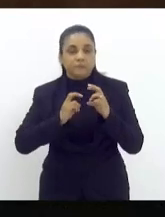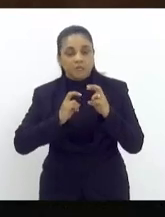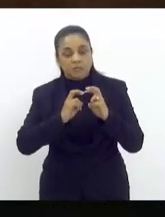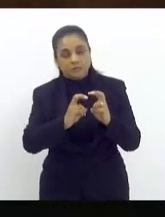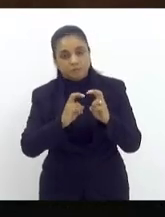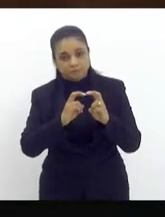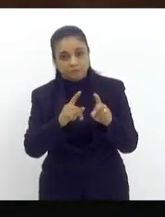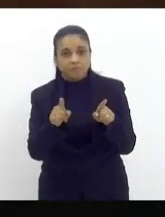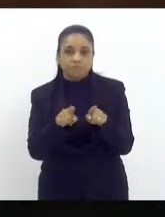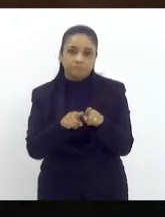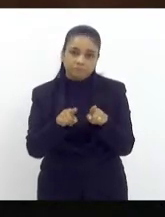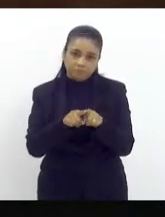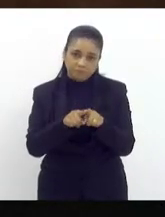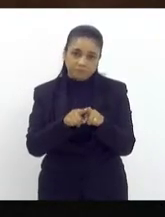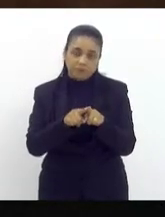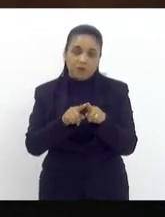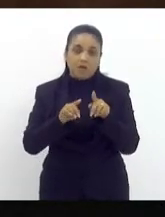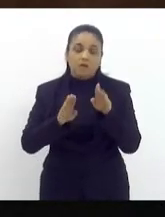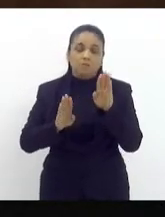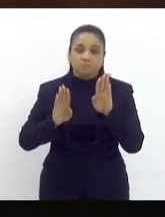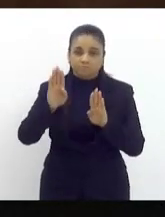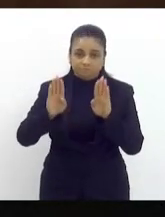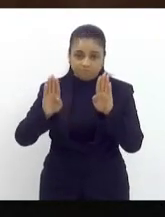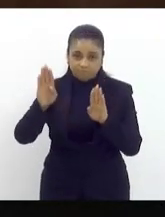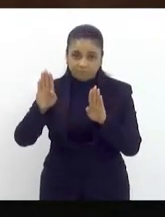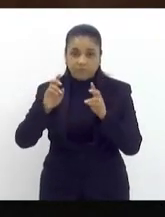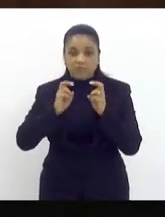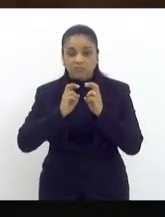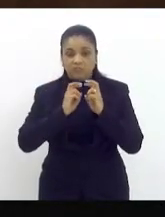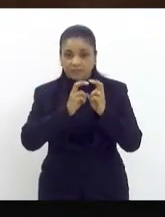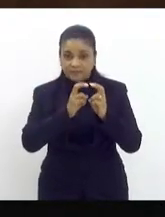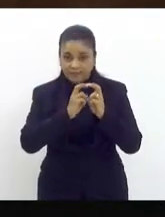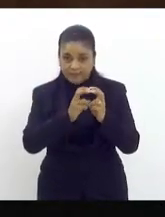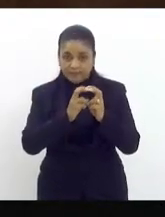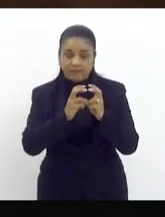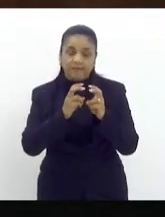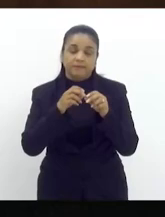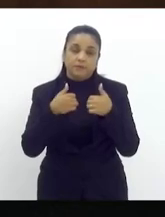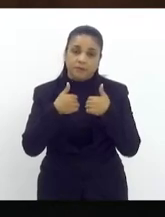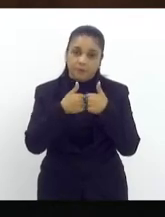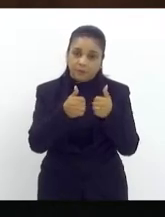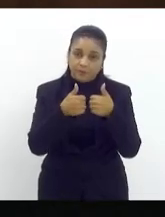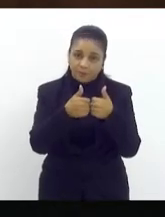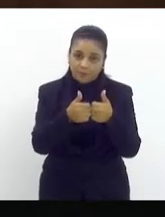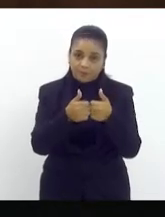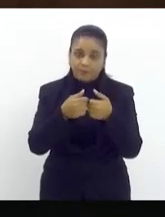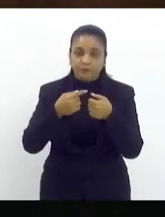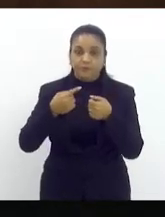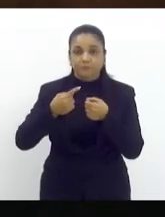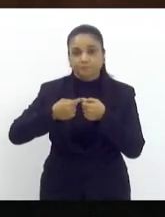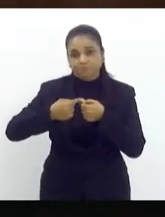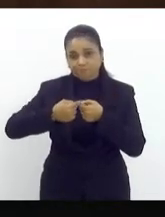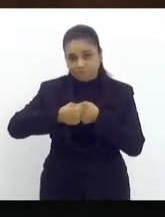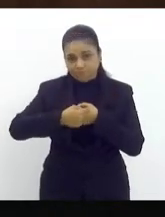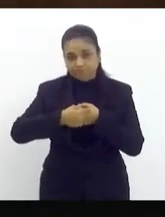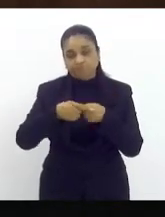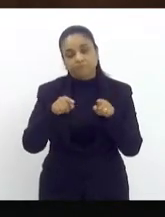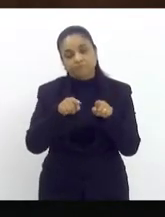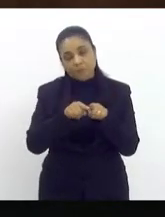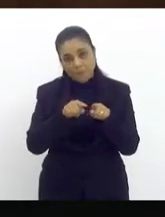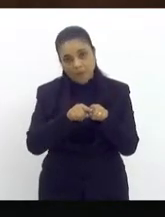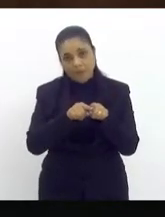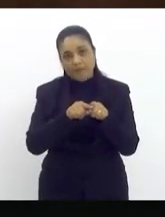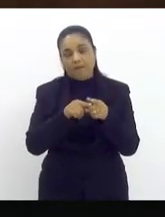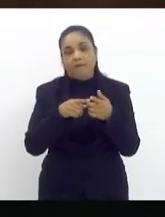coisa. As concessões de trem, de intermunicipais de ônibus, grande parte, a mesma coisa.